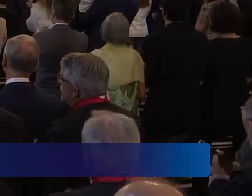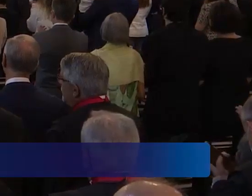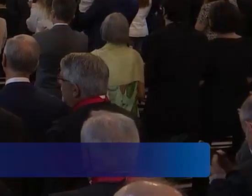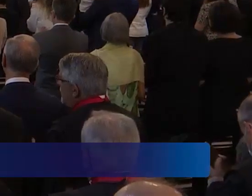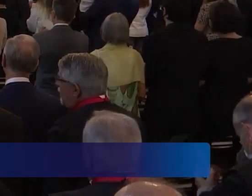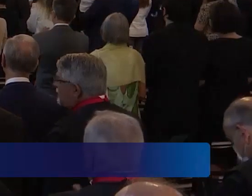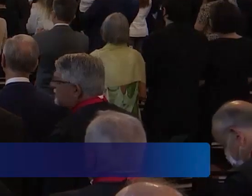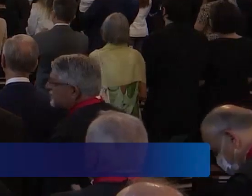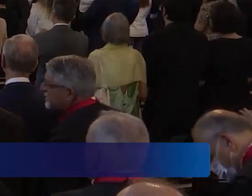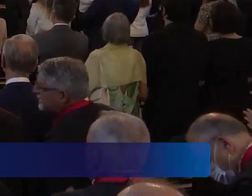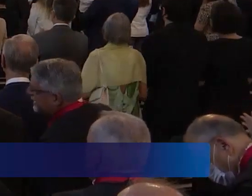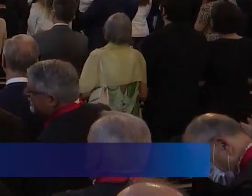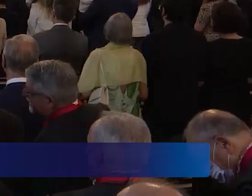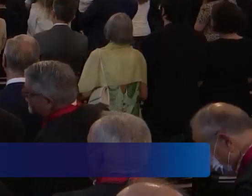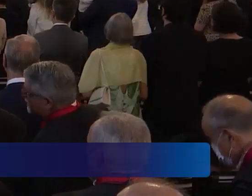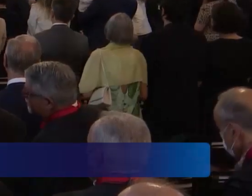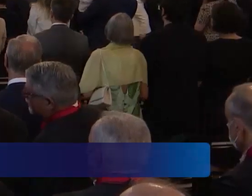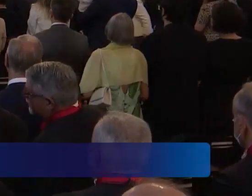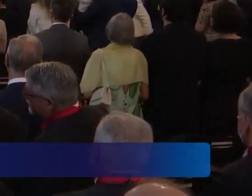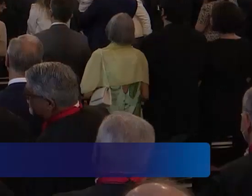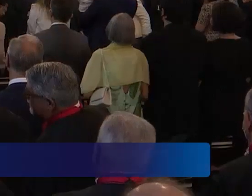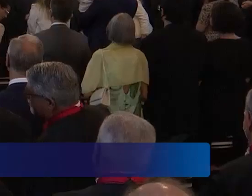E aí